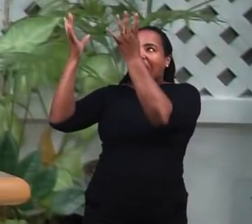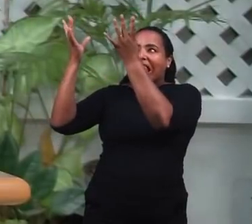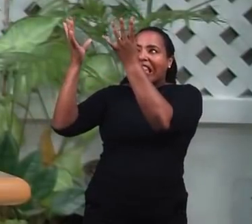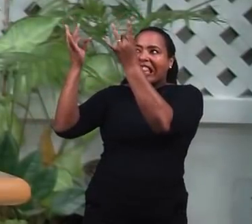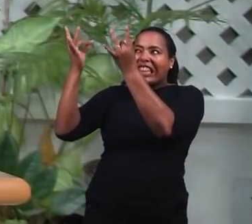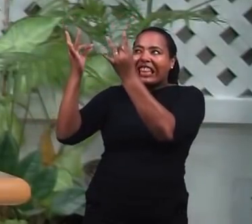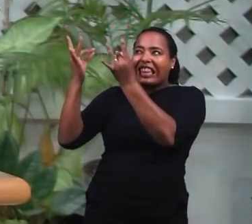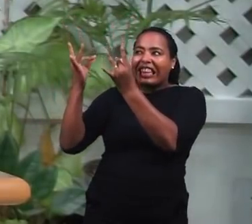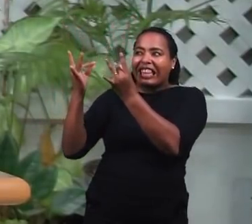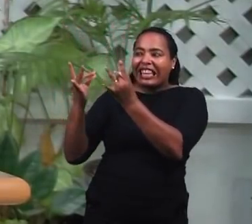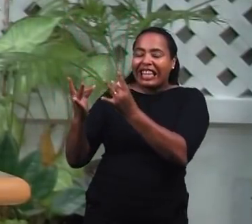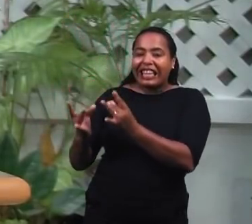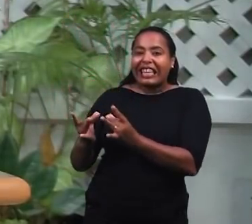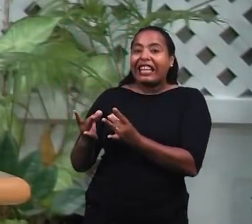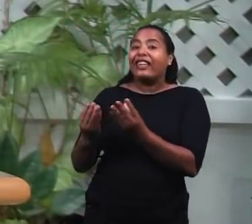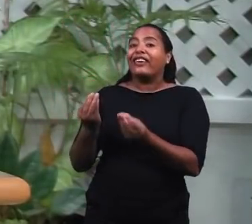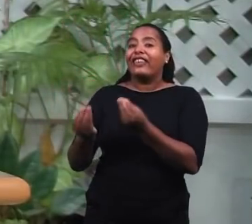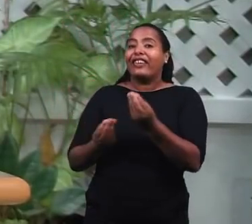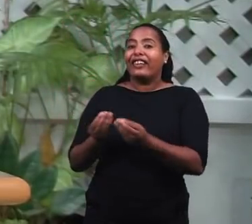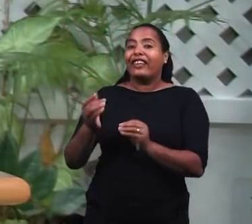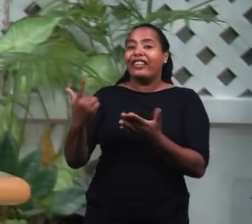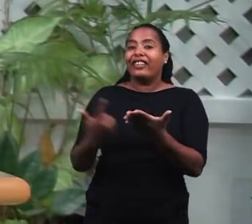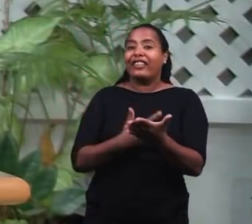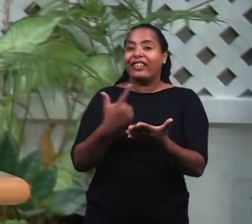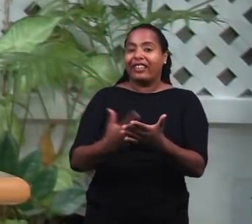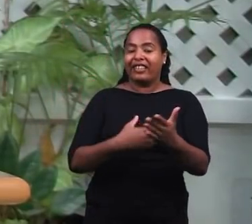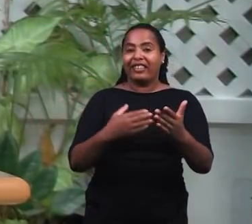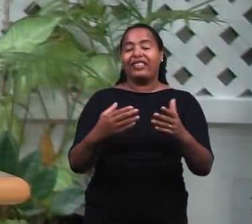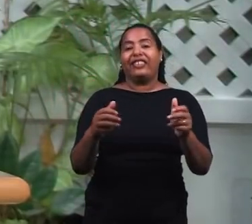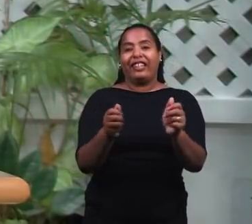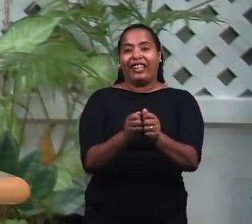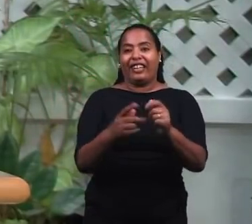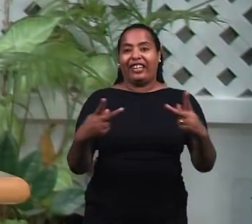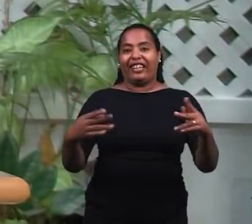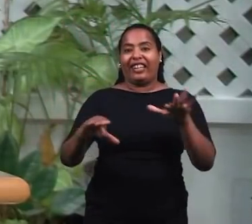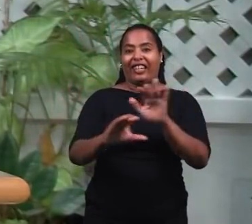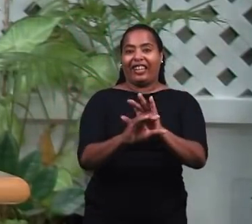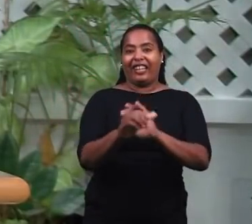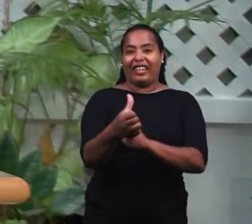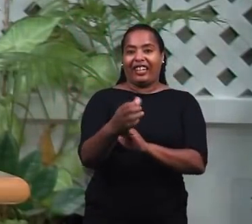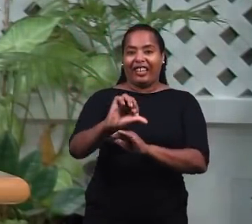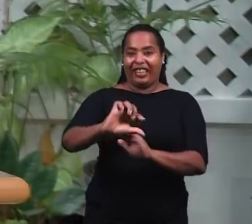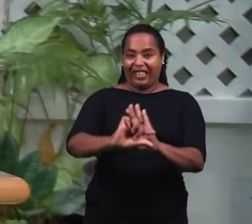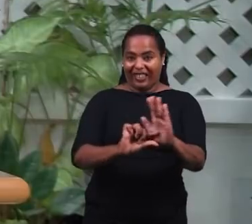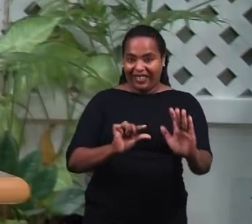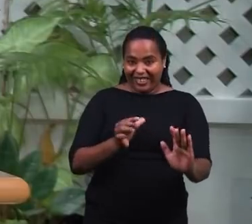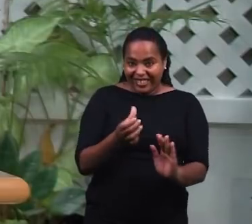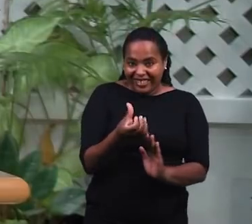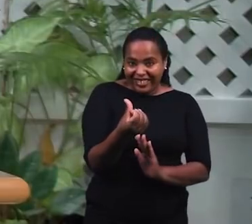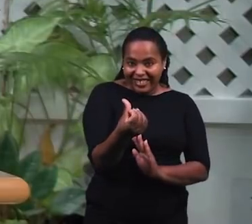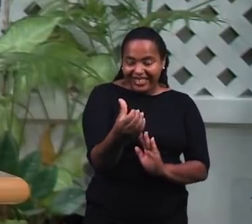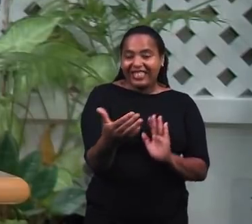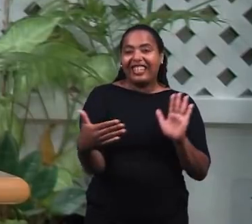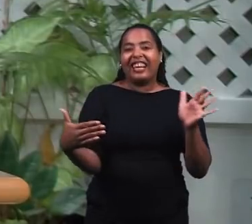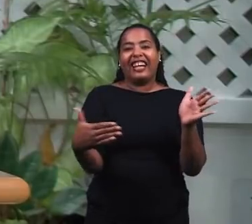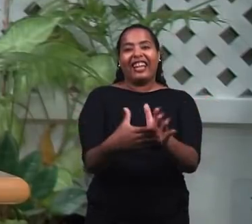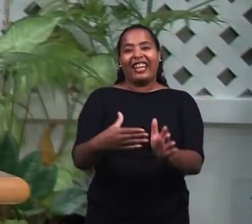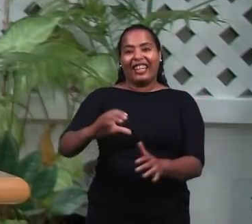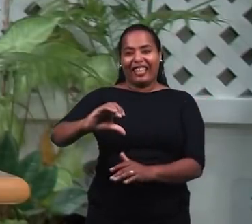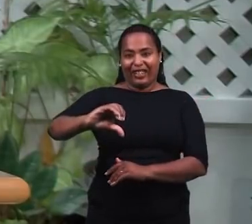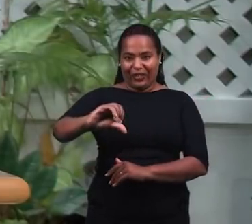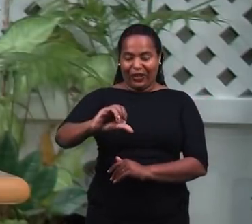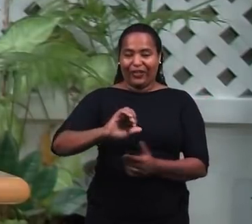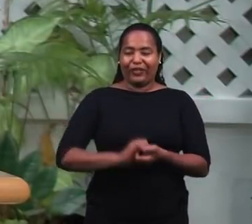descrição está no livro de Apocalipse, no capítulo 19, versos de 6 a